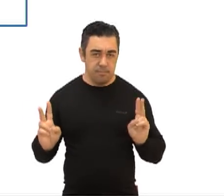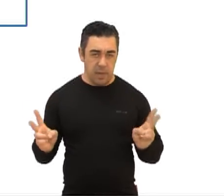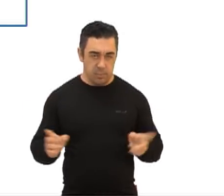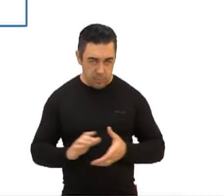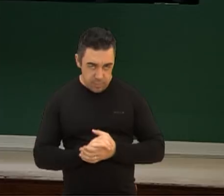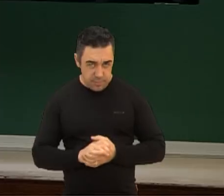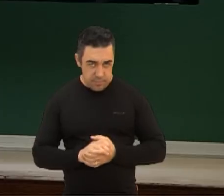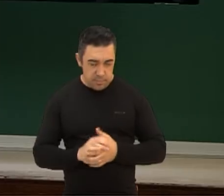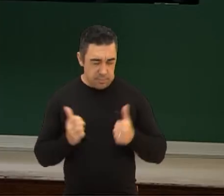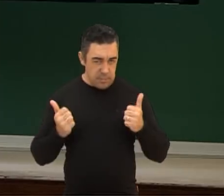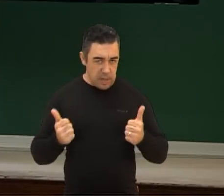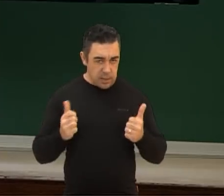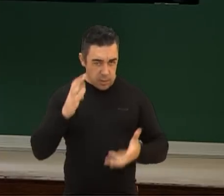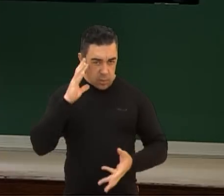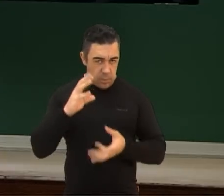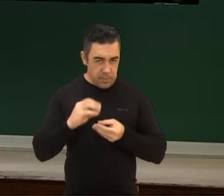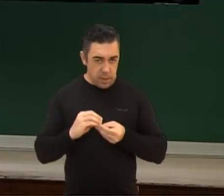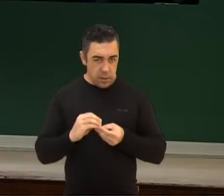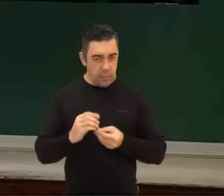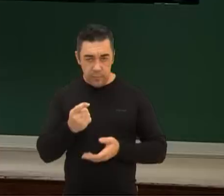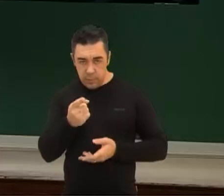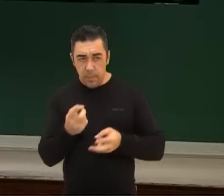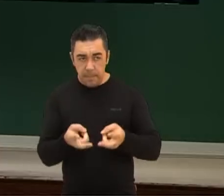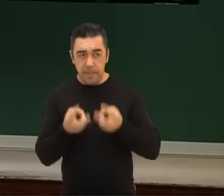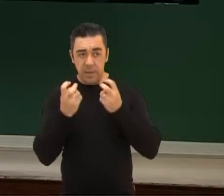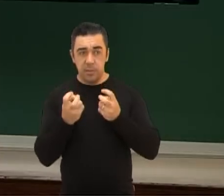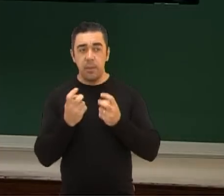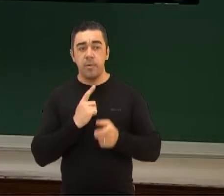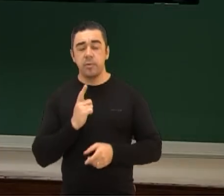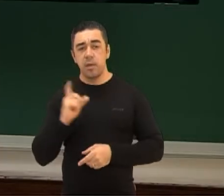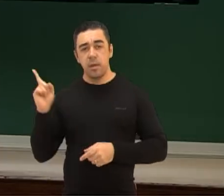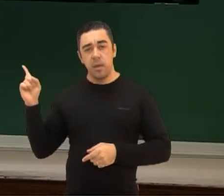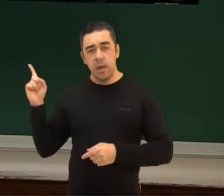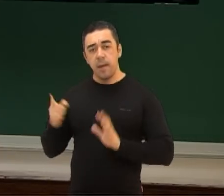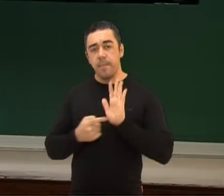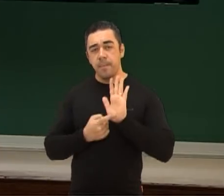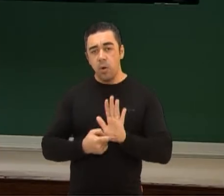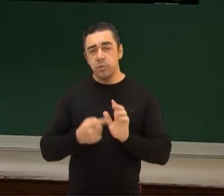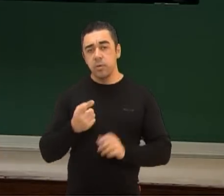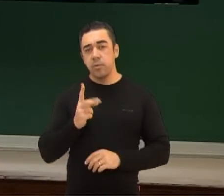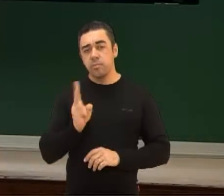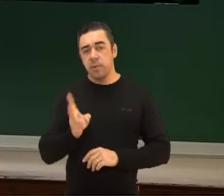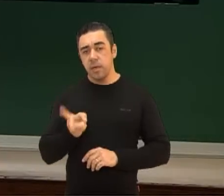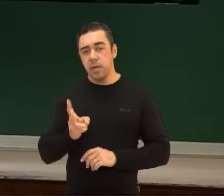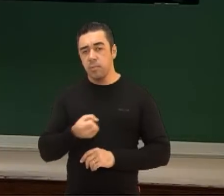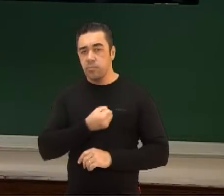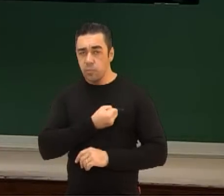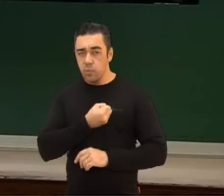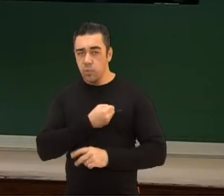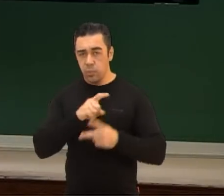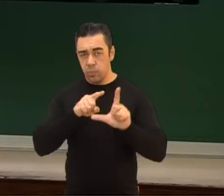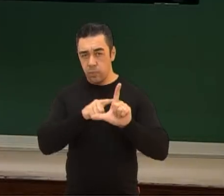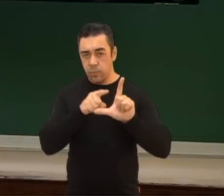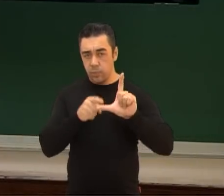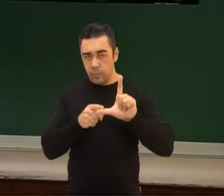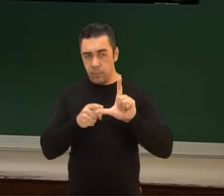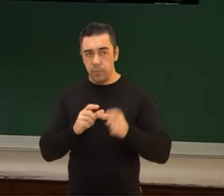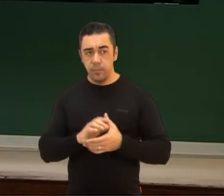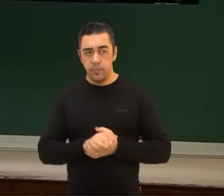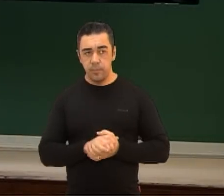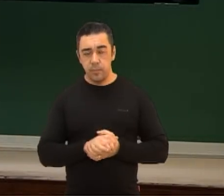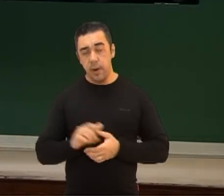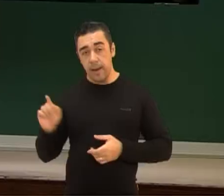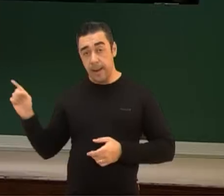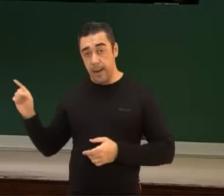CHD, beleza? Então, como vocês podem ver, eles se representam a mesma medida. Aqui nós temos